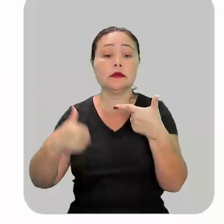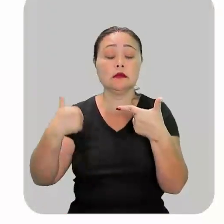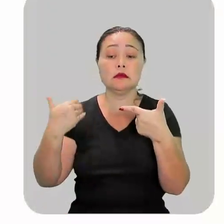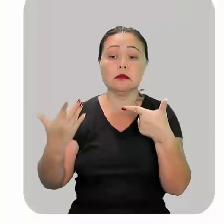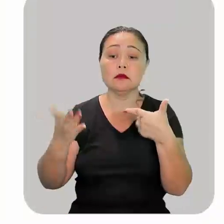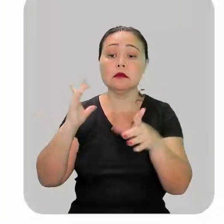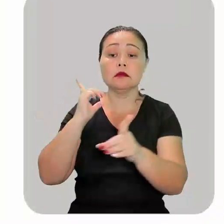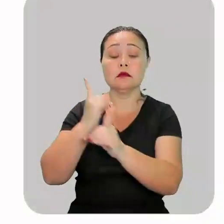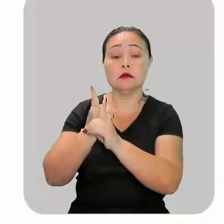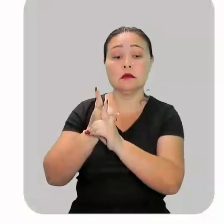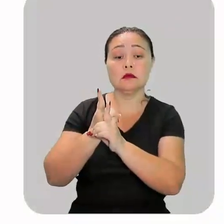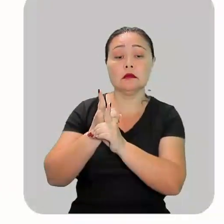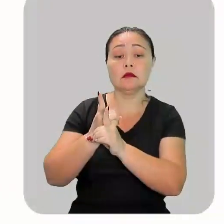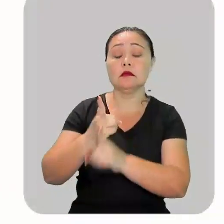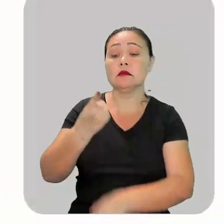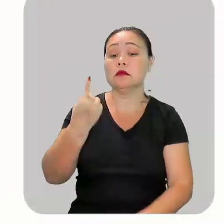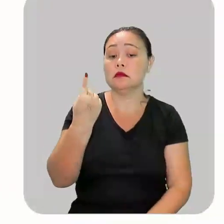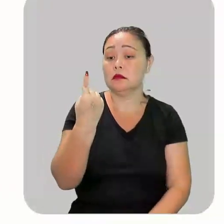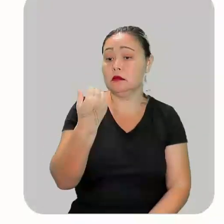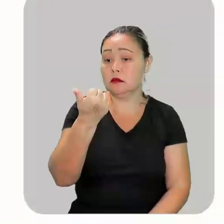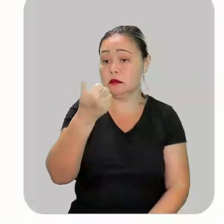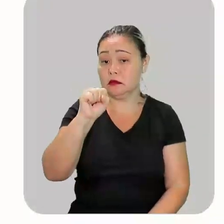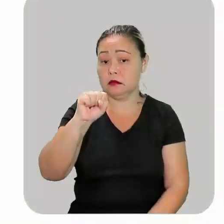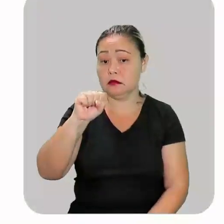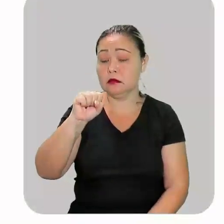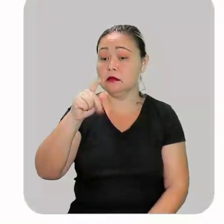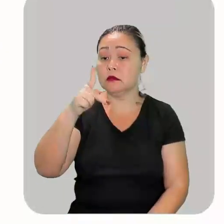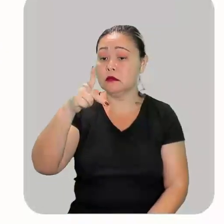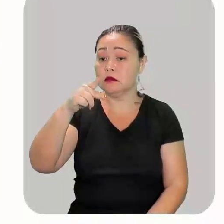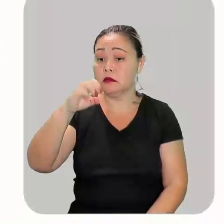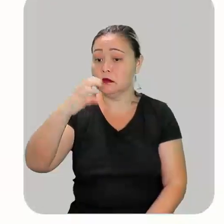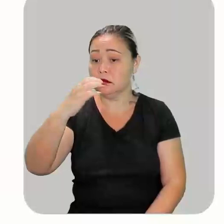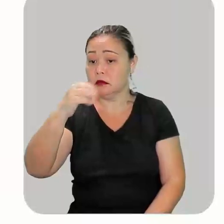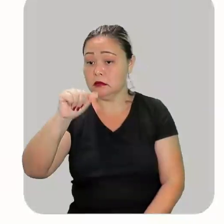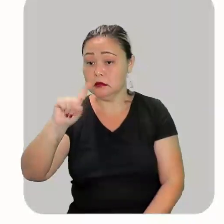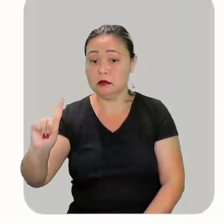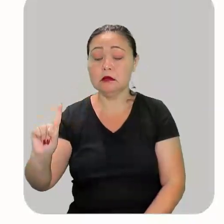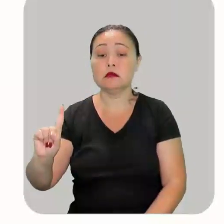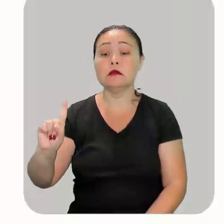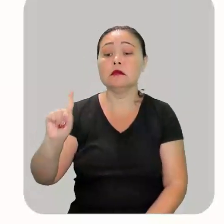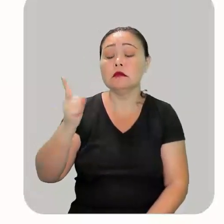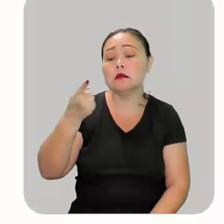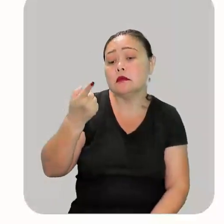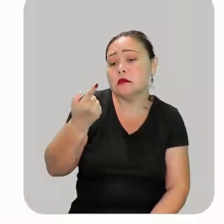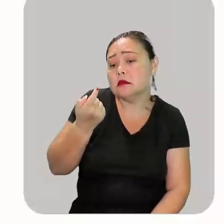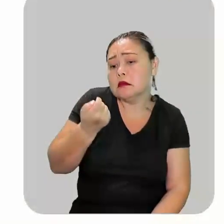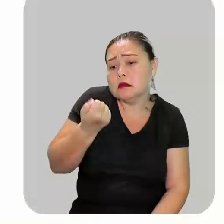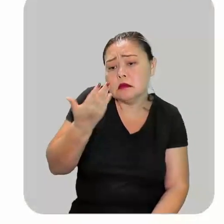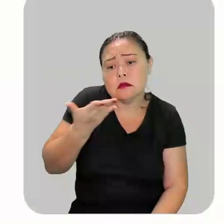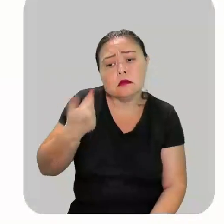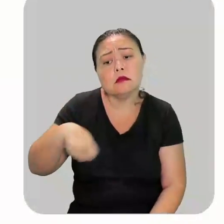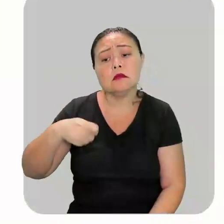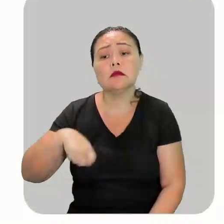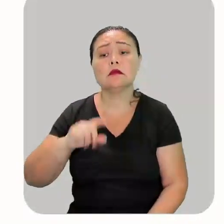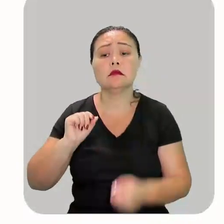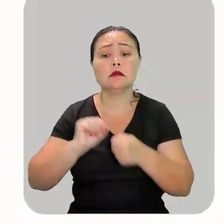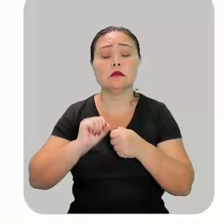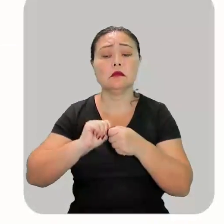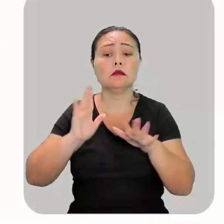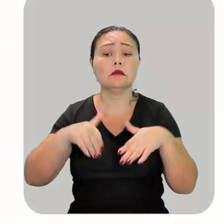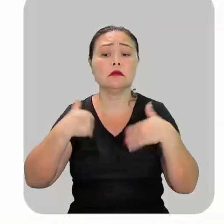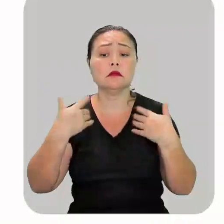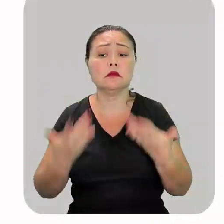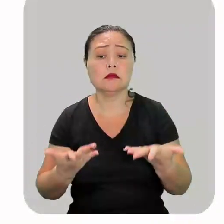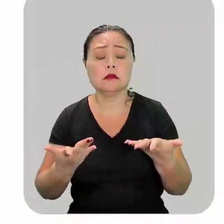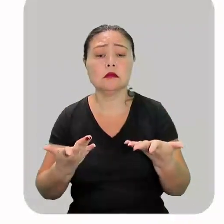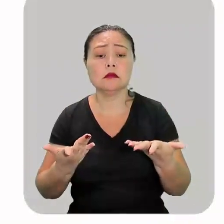eu vou achar 18 peças. Então, isso é o mínimo, né? O necessário que eu tenho para fazer. Agora,